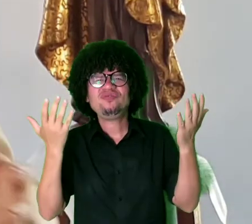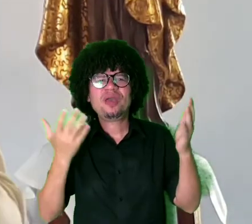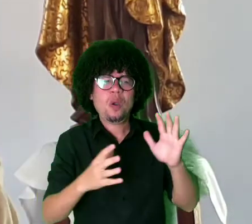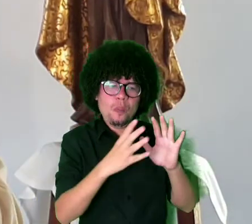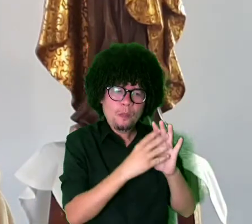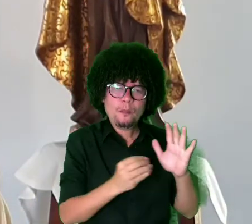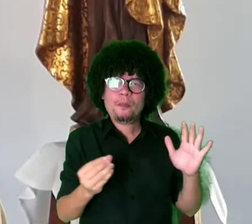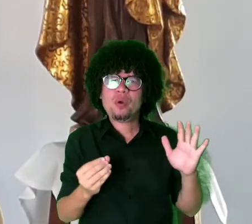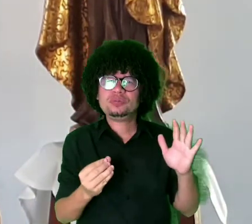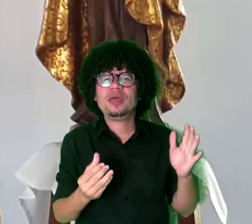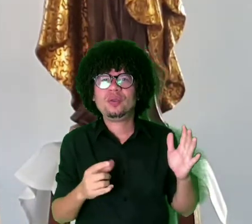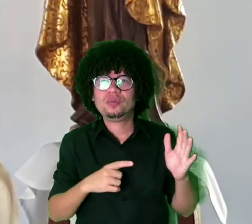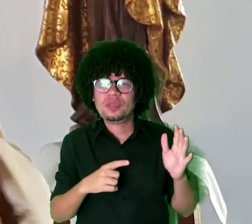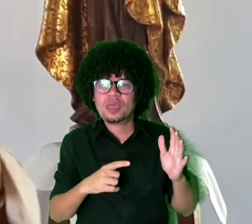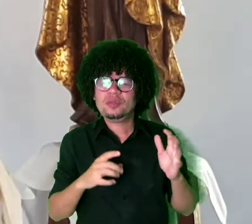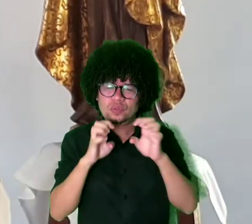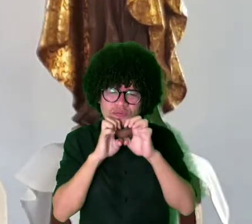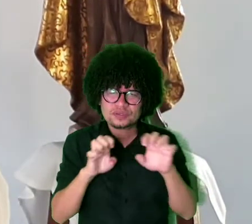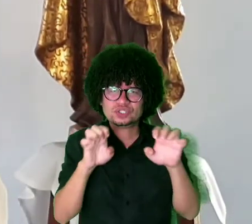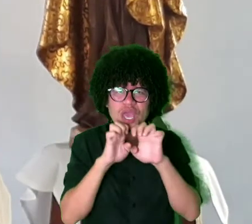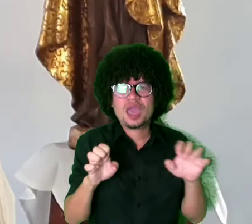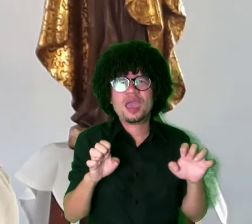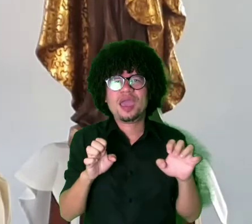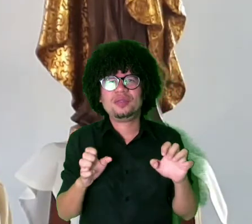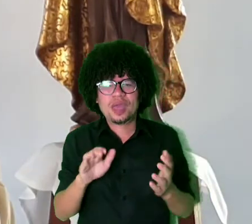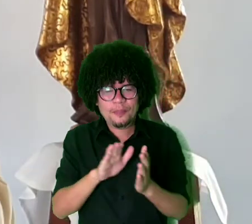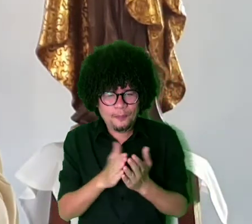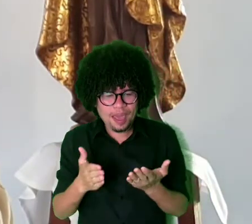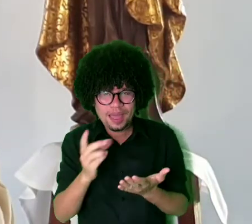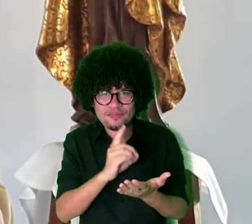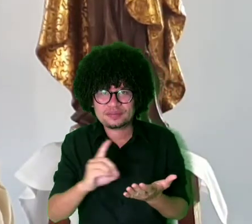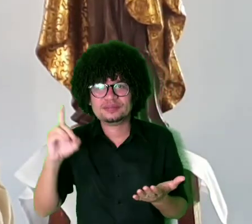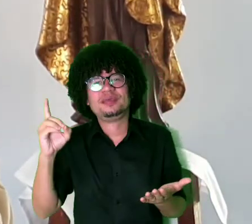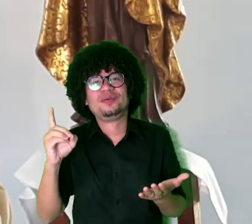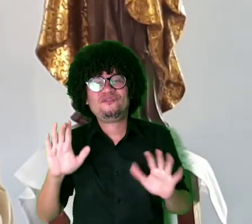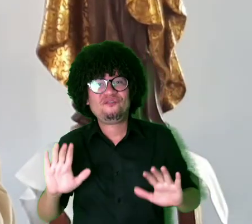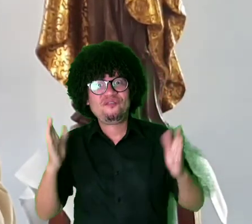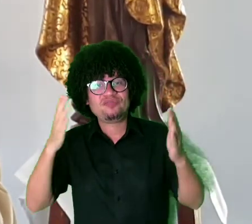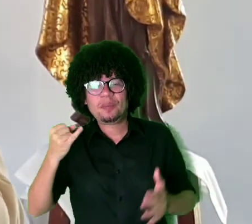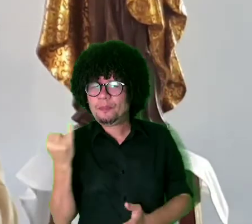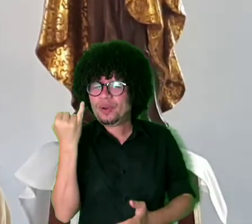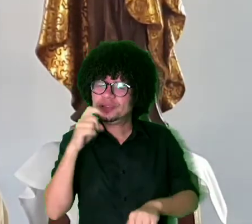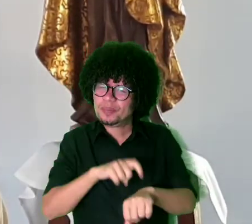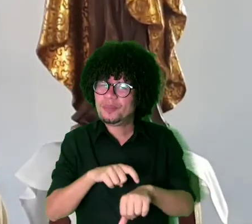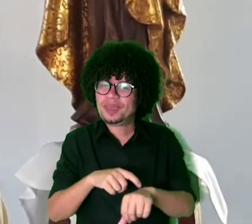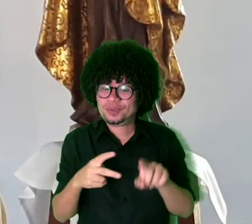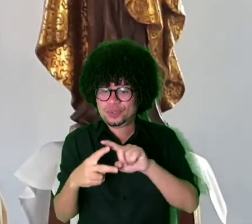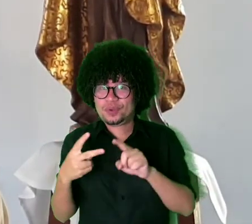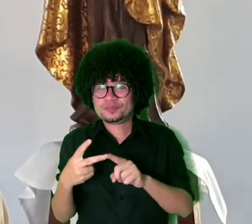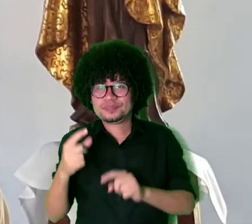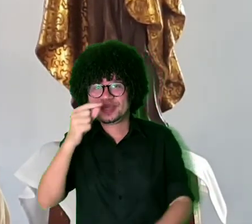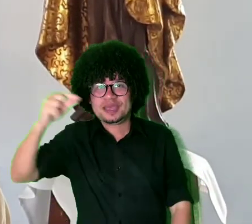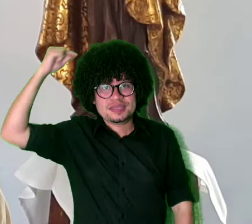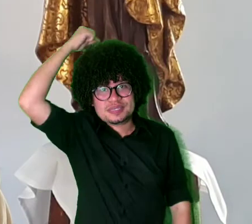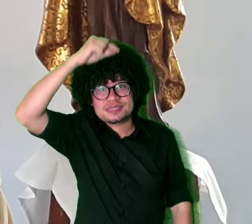Celebremos com alegria, celebremos com muito ardor e com muito exemplo evangélico